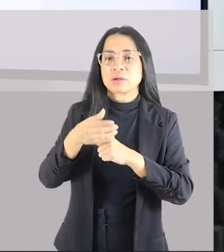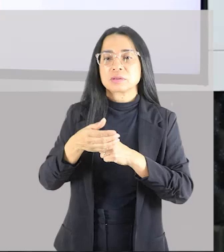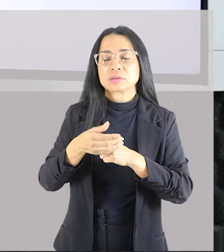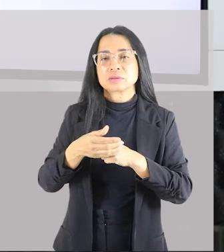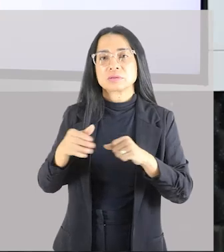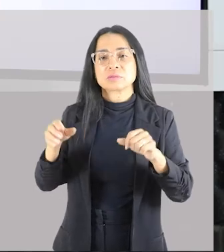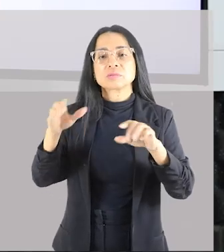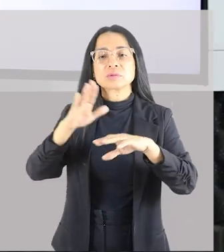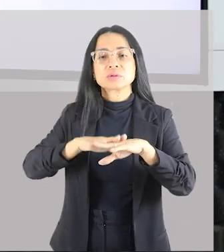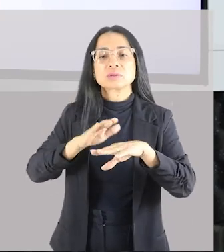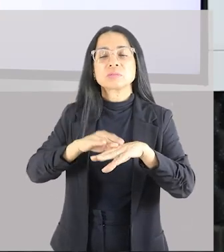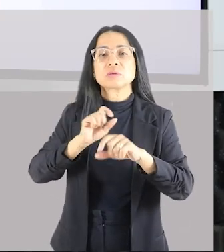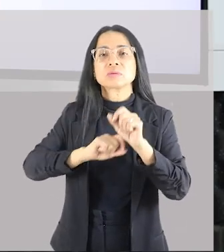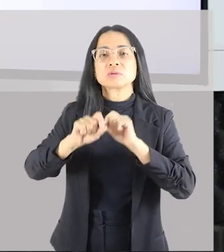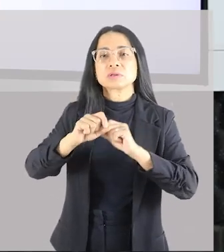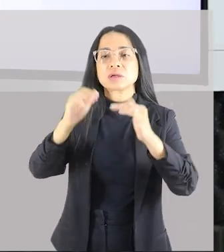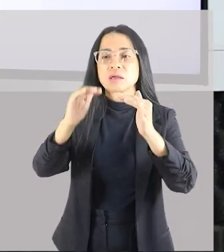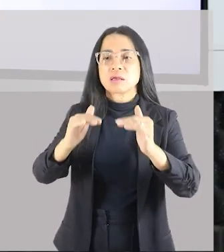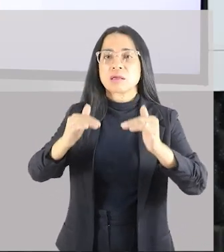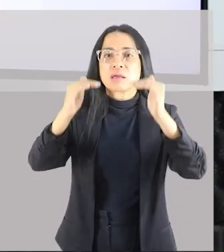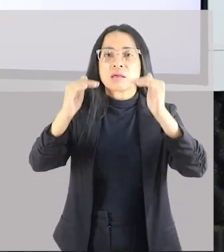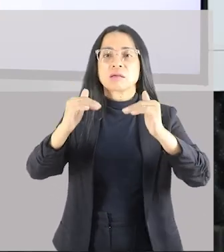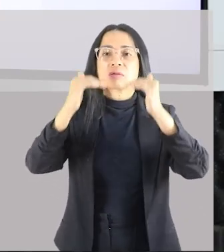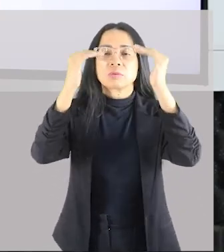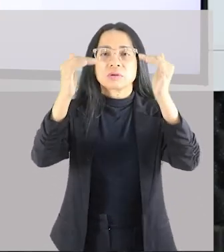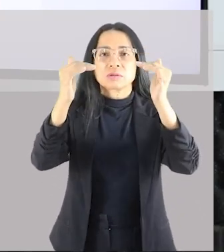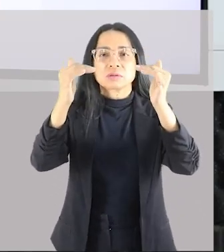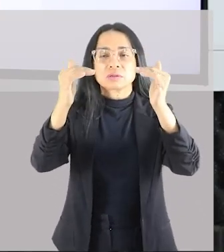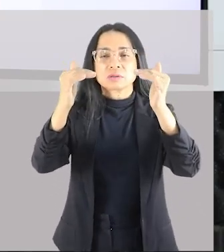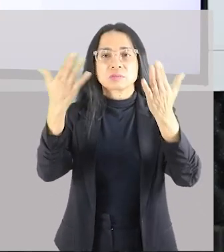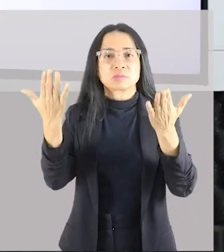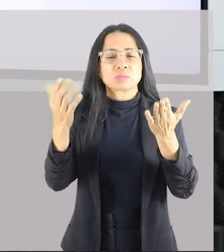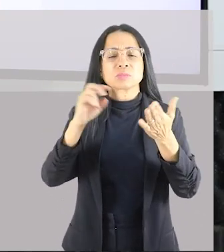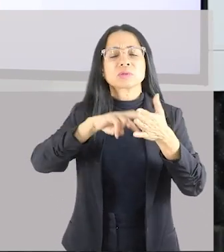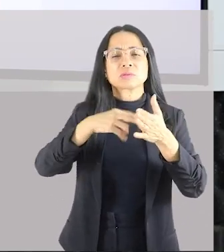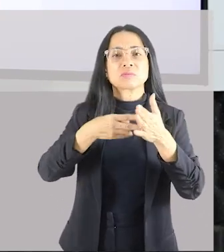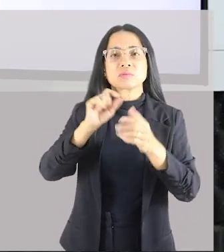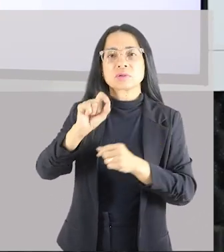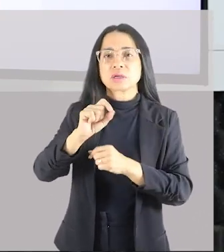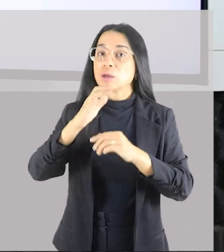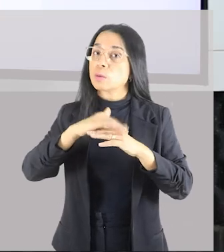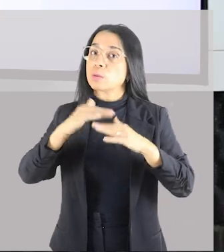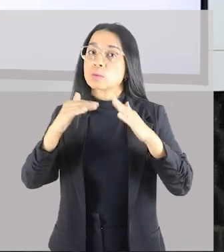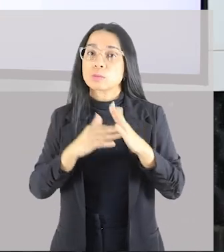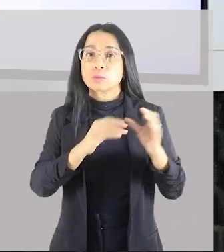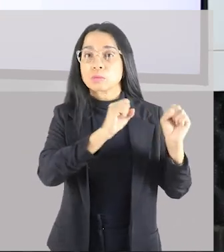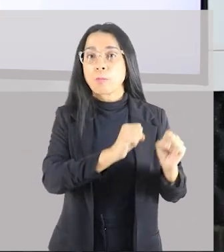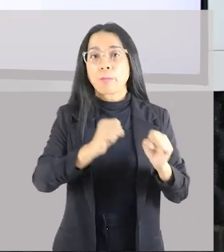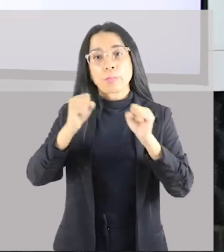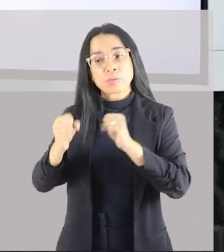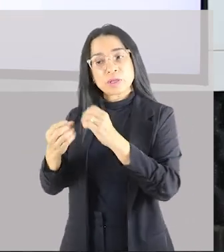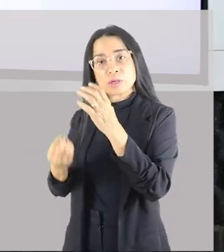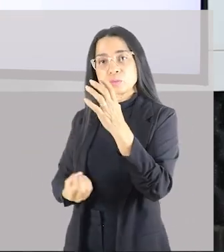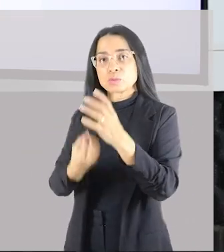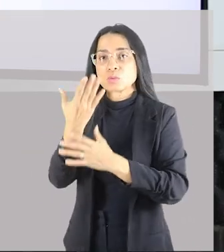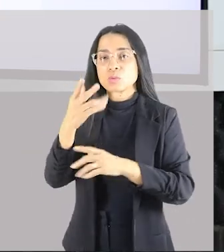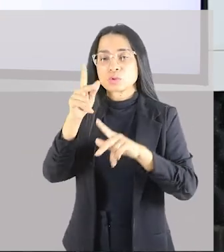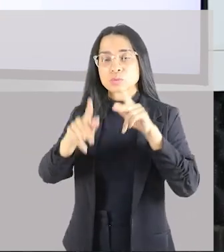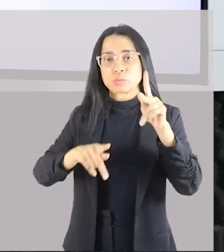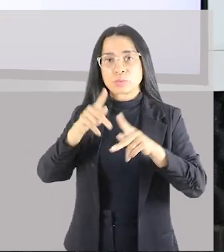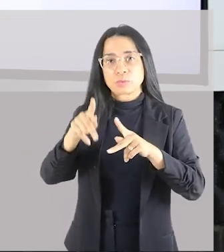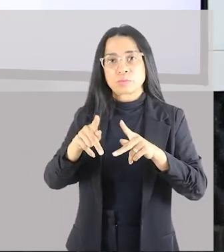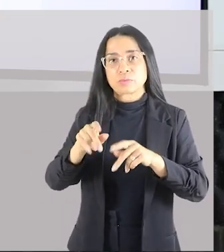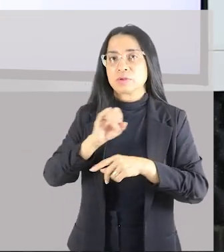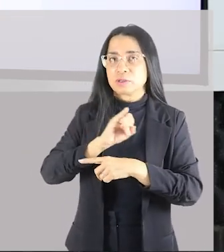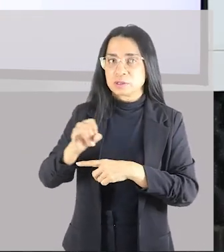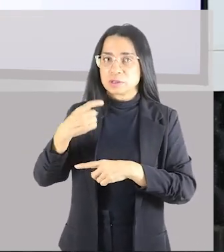soberania. A soberania significa que todo poder emana do povo. Ora, se o nosso Estado é um Estado democrático